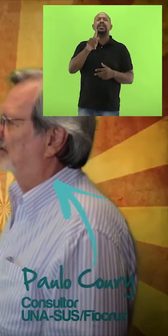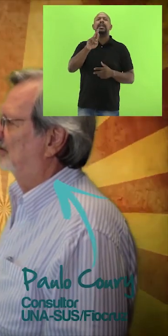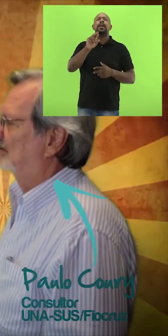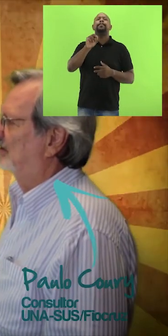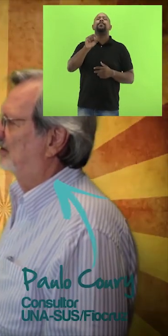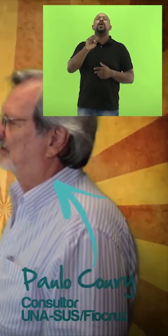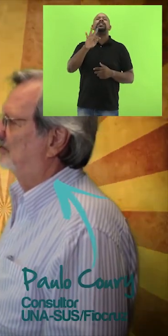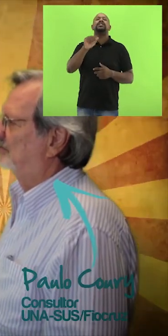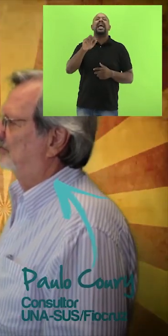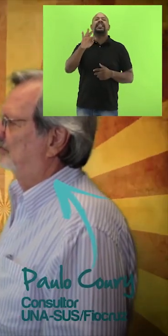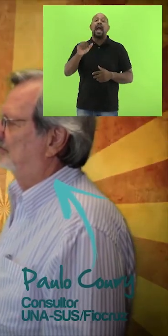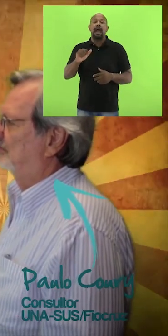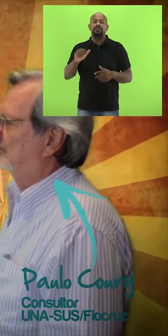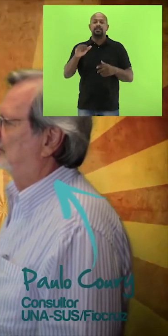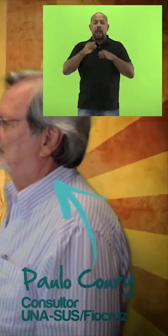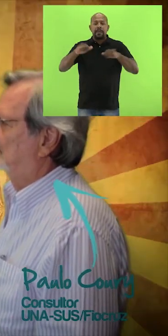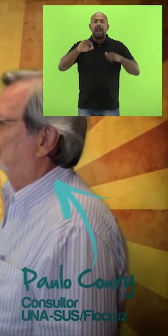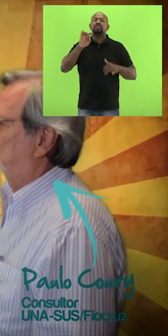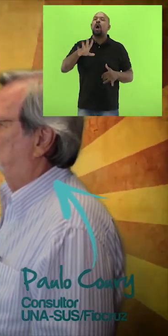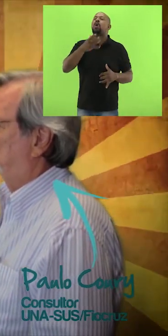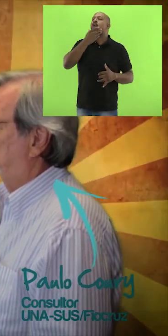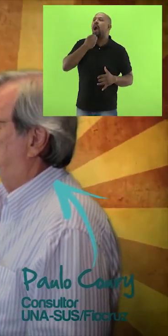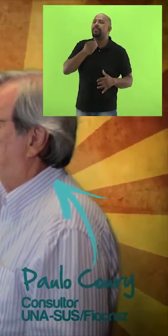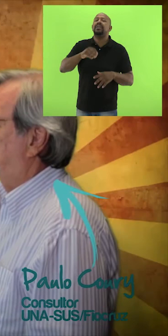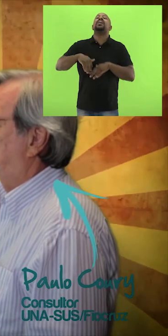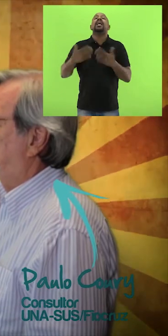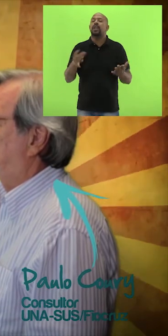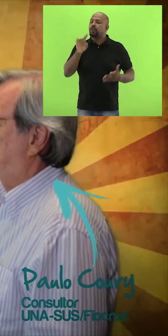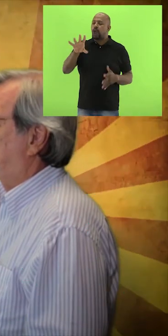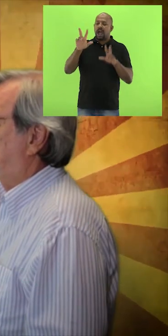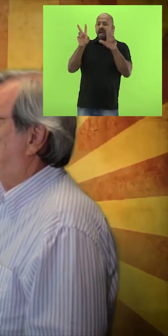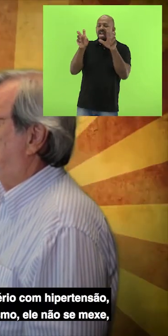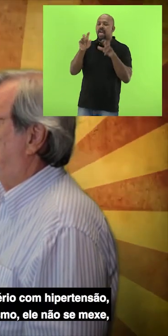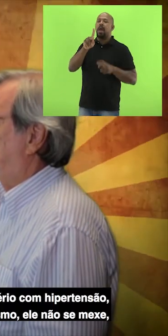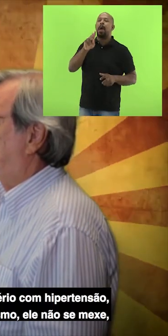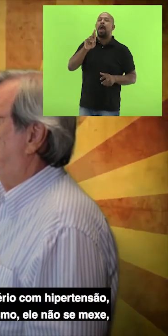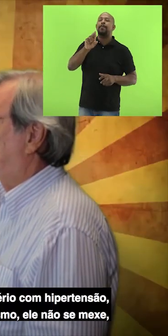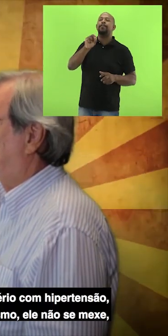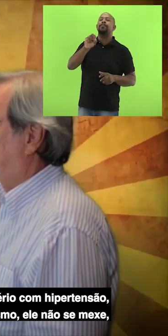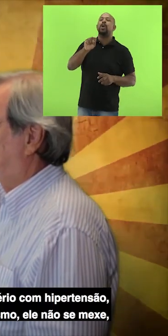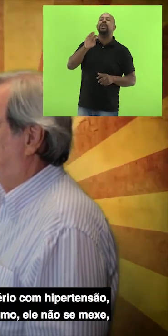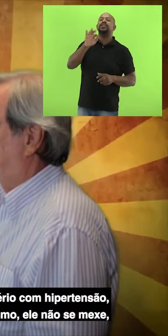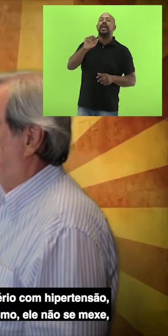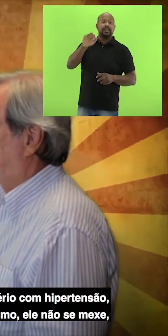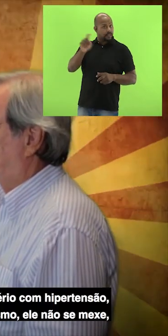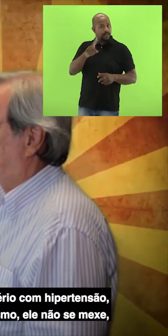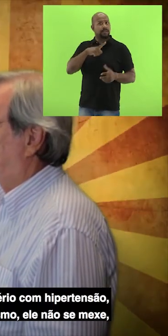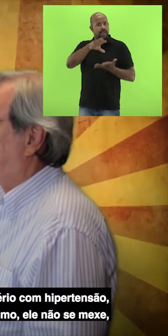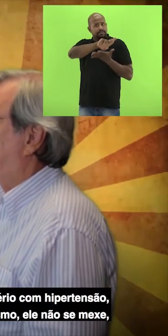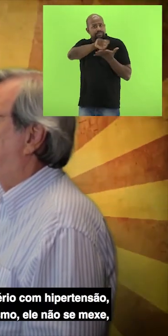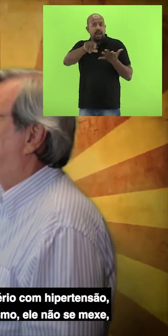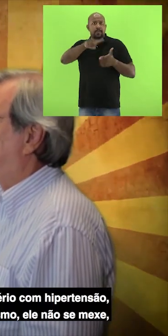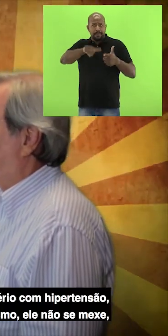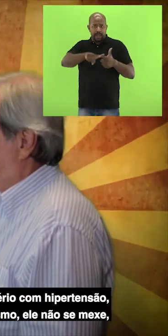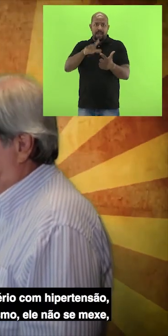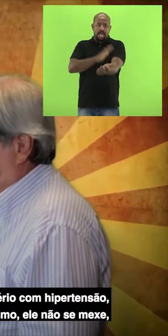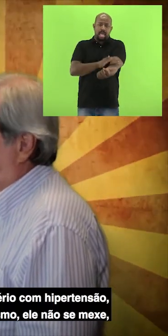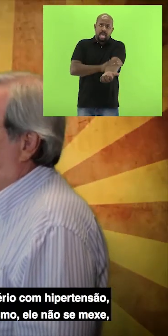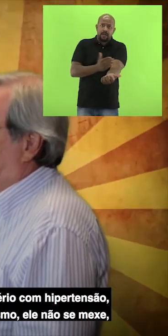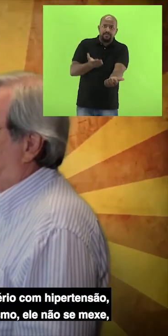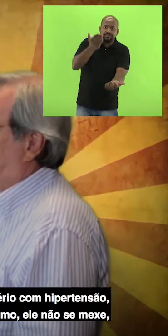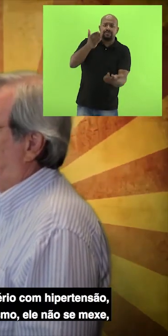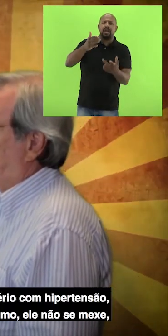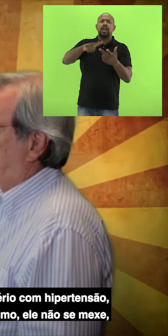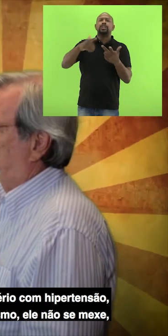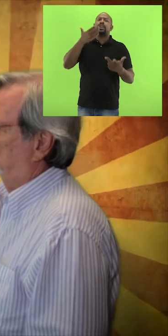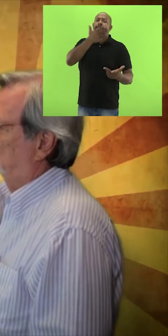campanhas, assim, ah, a campanha é só do homem, cadê a campanha? Ah, só de próstata. O homem tem problema sério com hipertensão, sim, com diabetes,